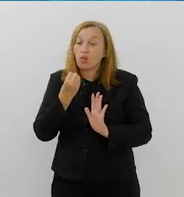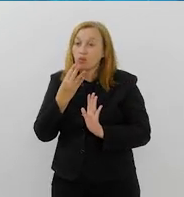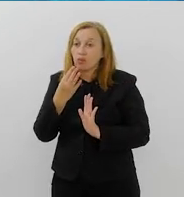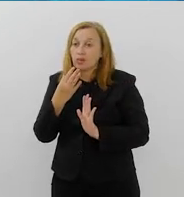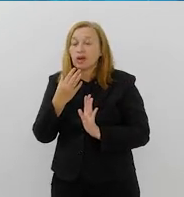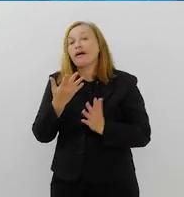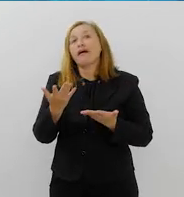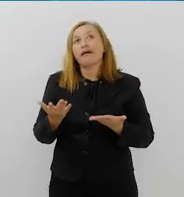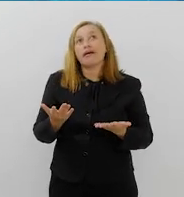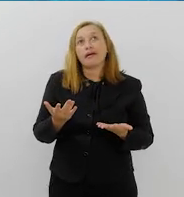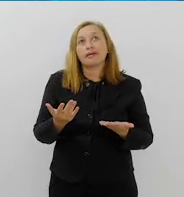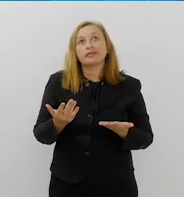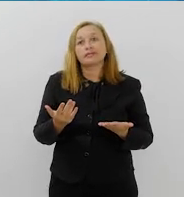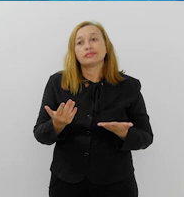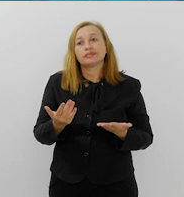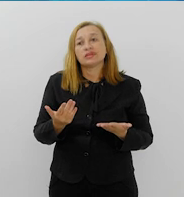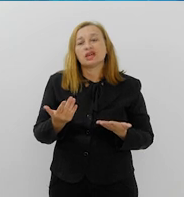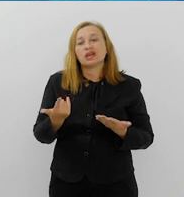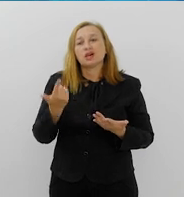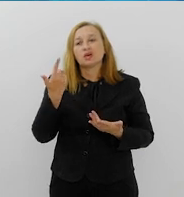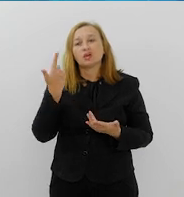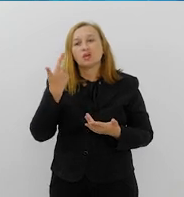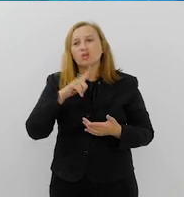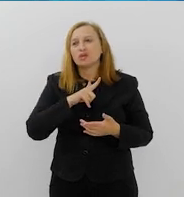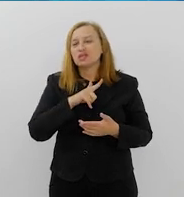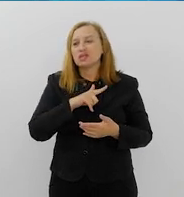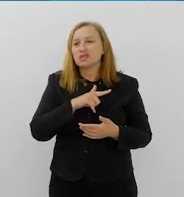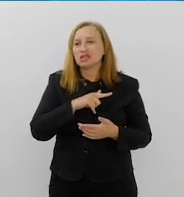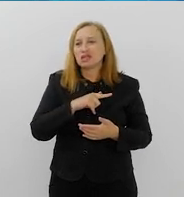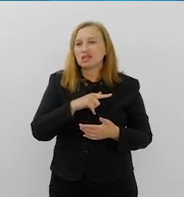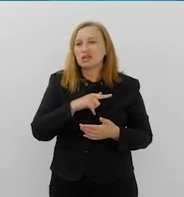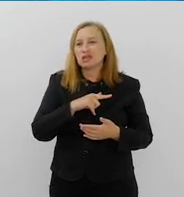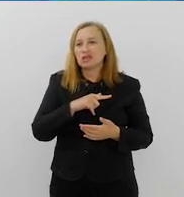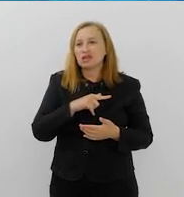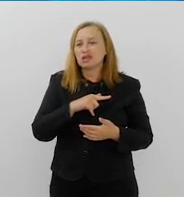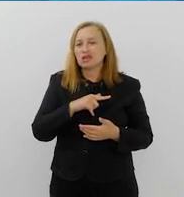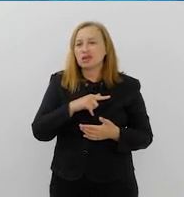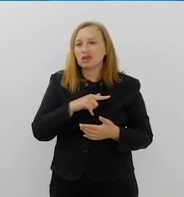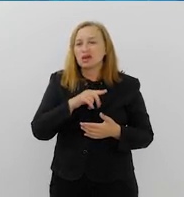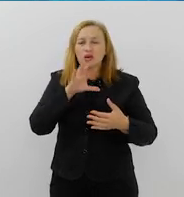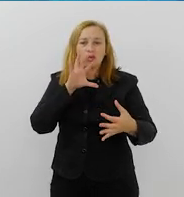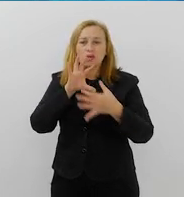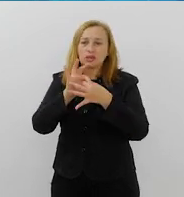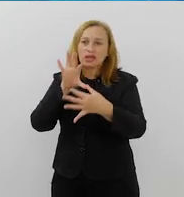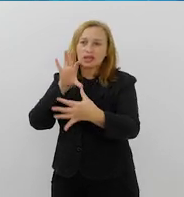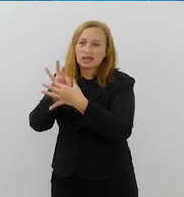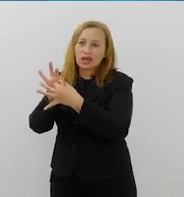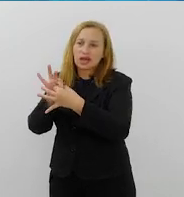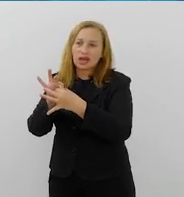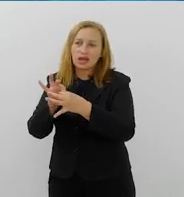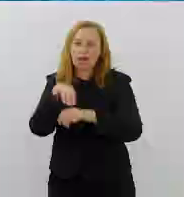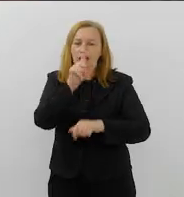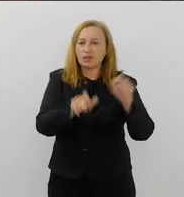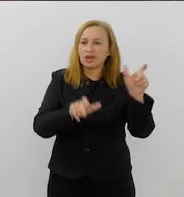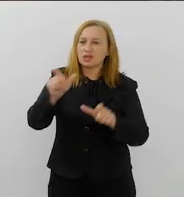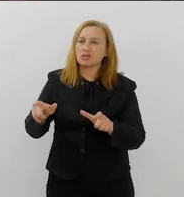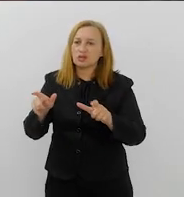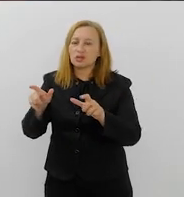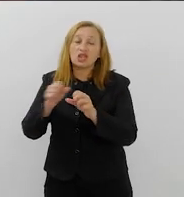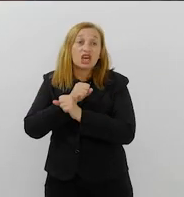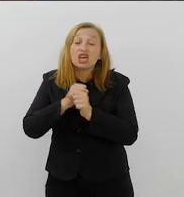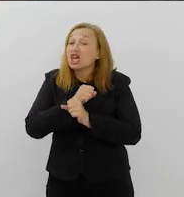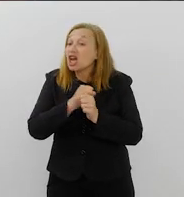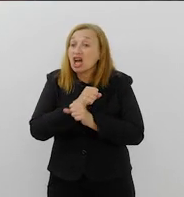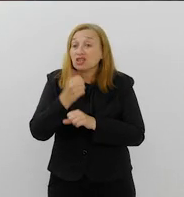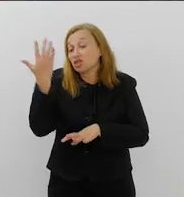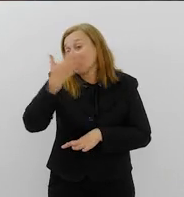muito positivo. Ela vai conseguir se vincular a pessoas que ela não tem contato há muito tempo, né?